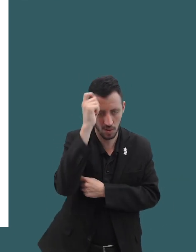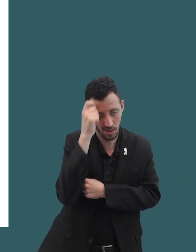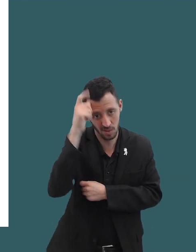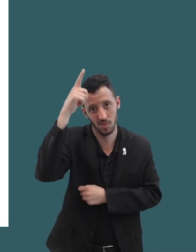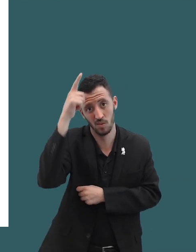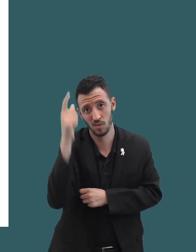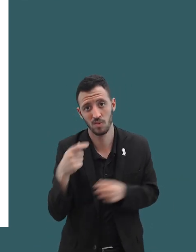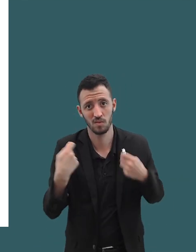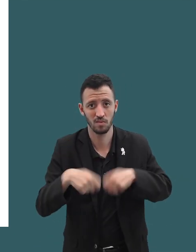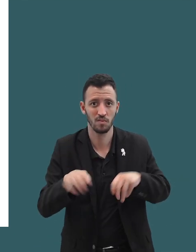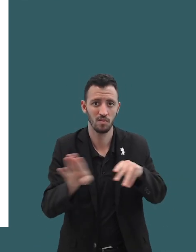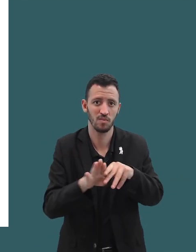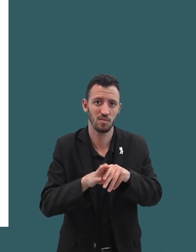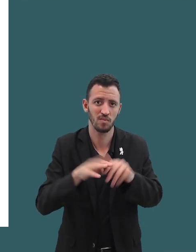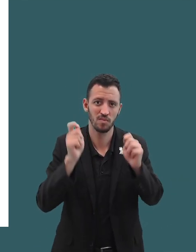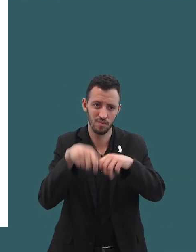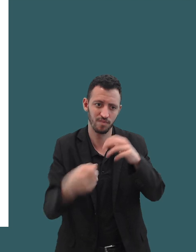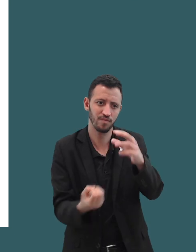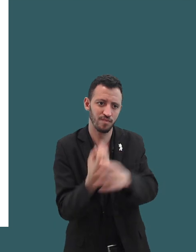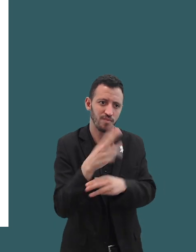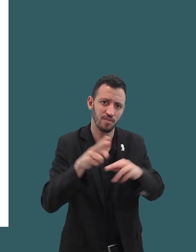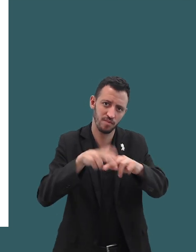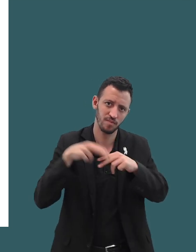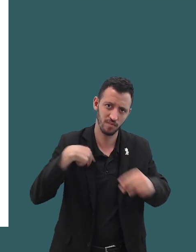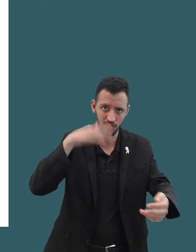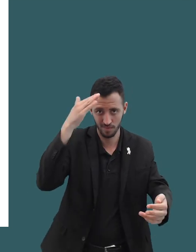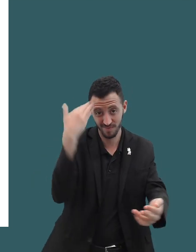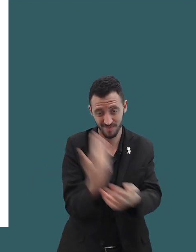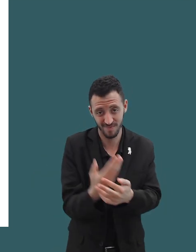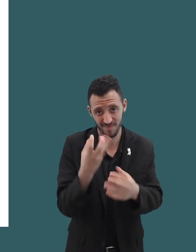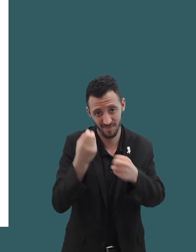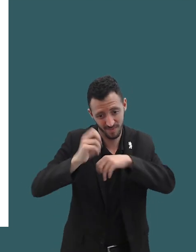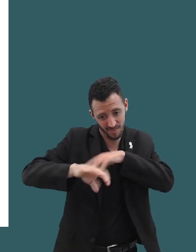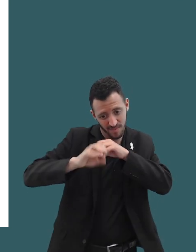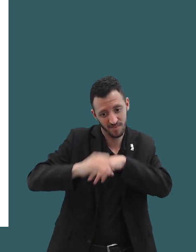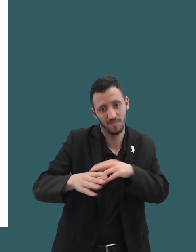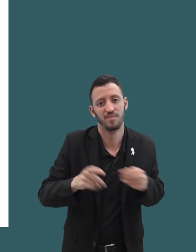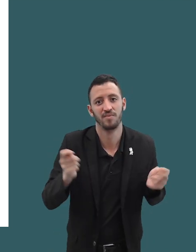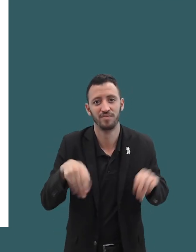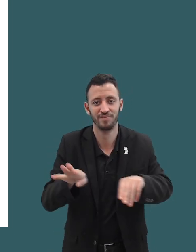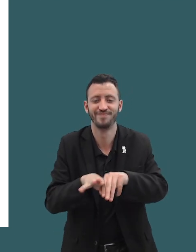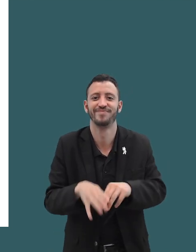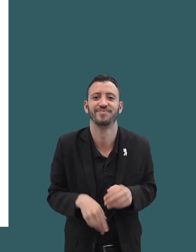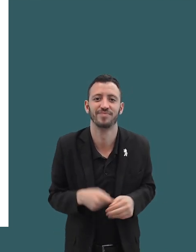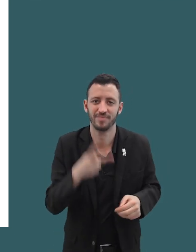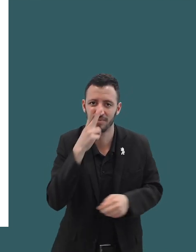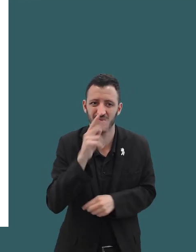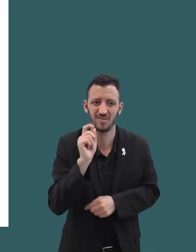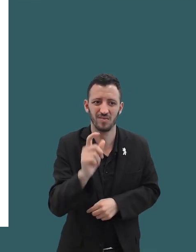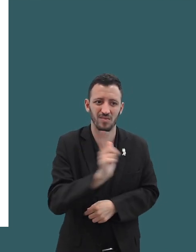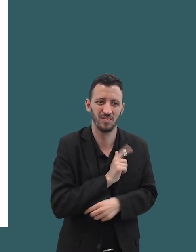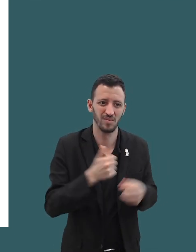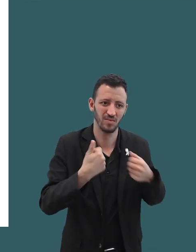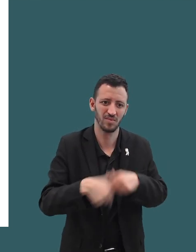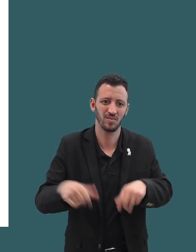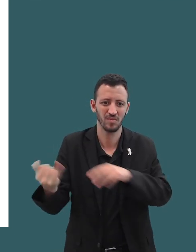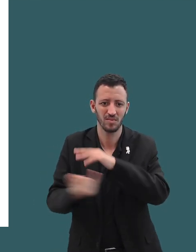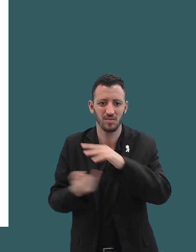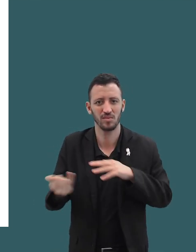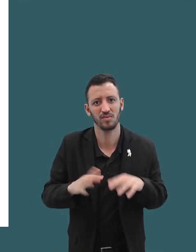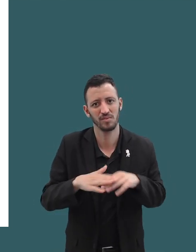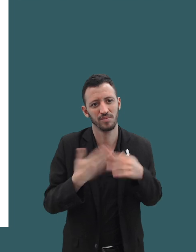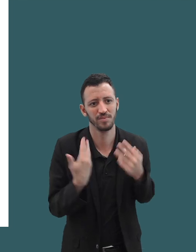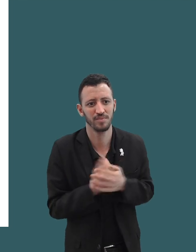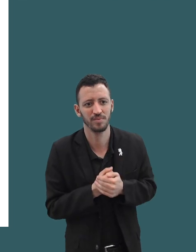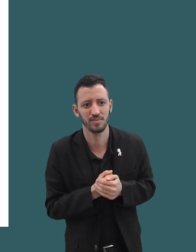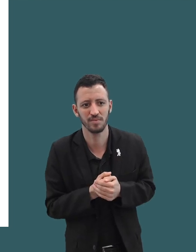conhecimento ele precisa ser construído. Por isso que eu acredito muito na educação midiática. Eu acho que já está institucionalizada,